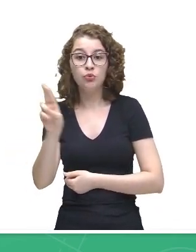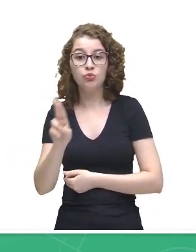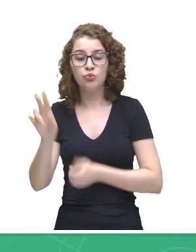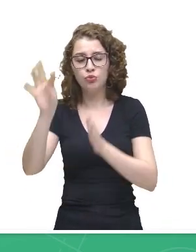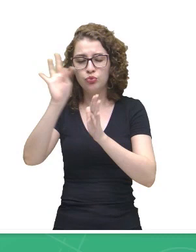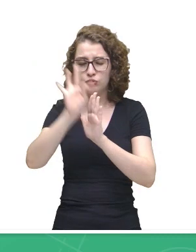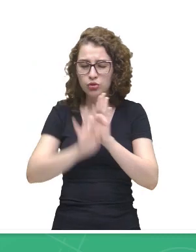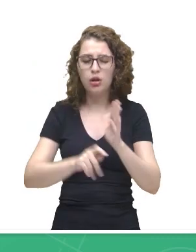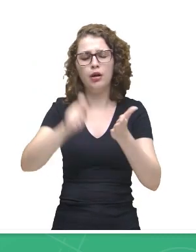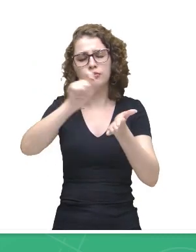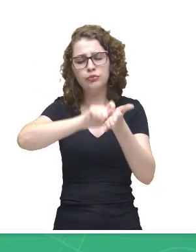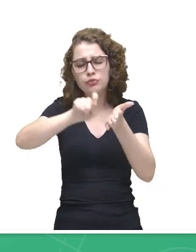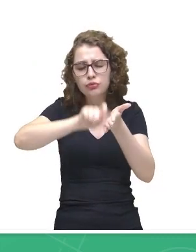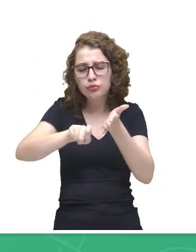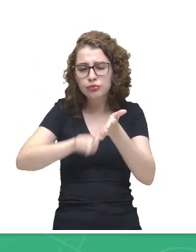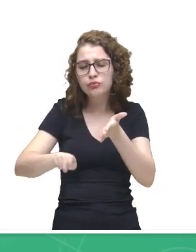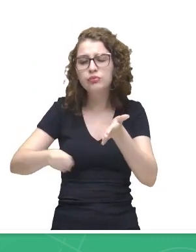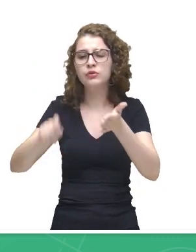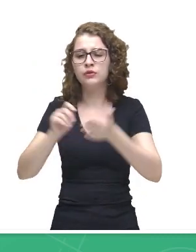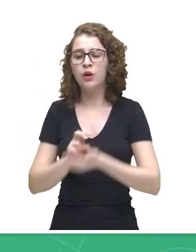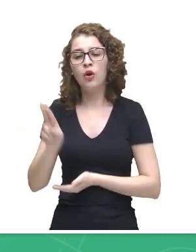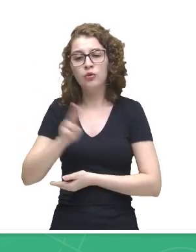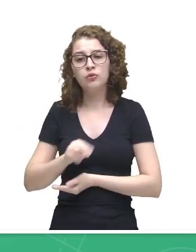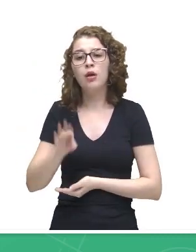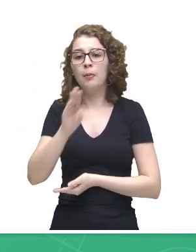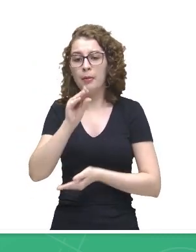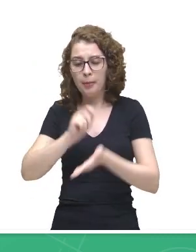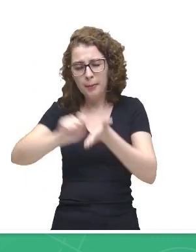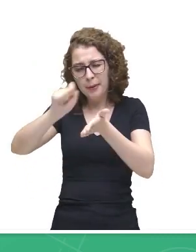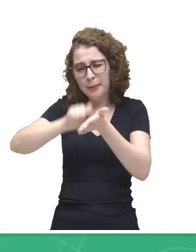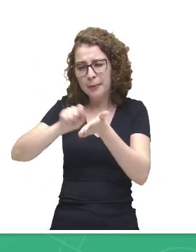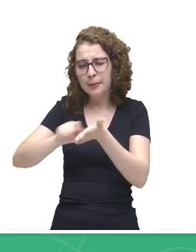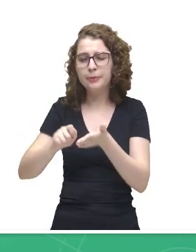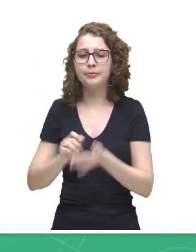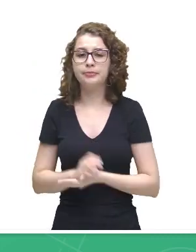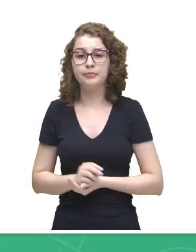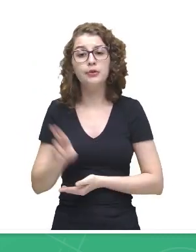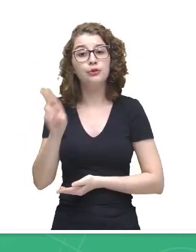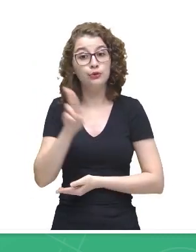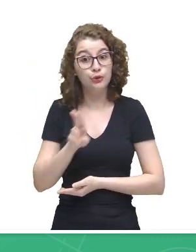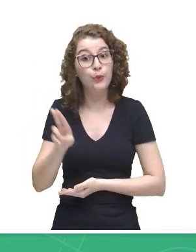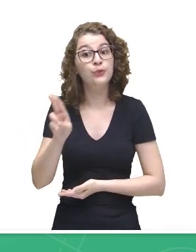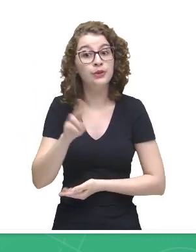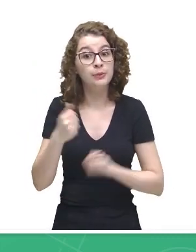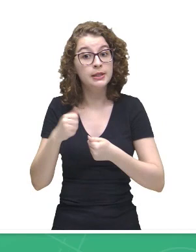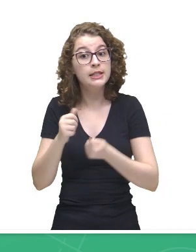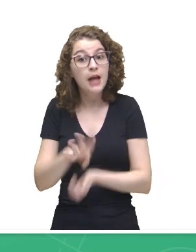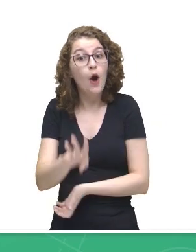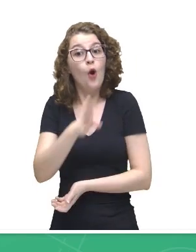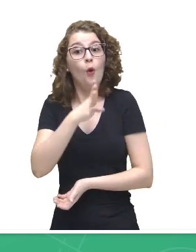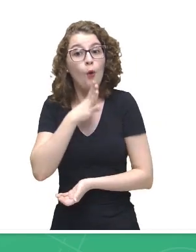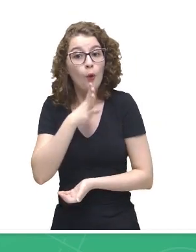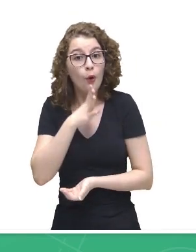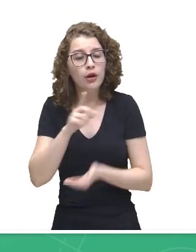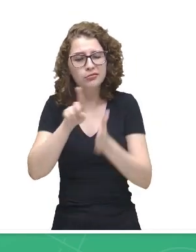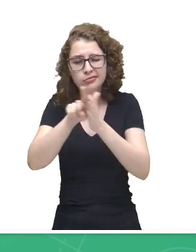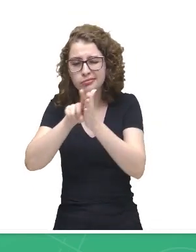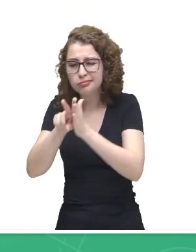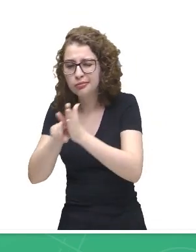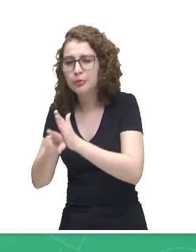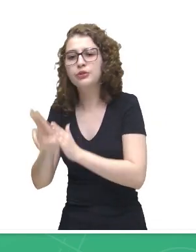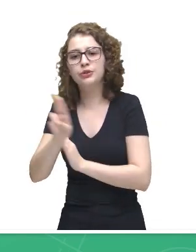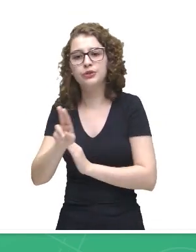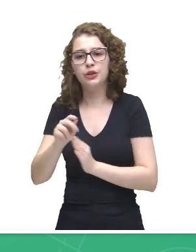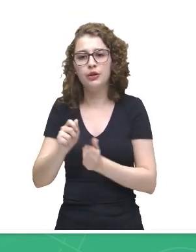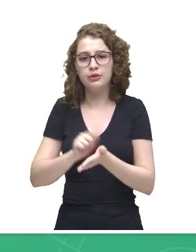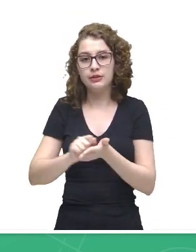elaborar na fala, são bastante utilizadas, por isso que vocês devem conhecer e utilizar